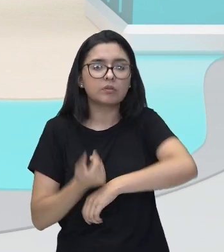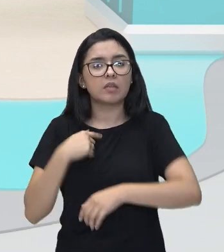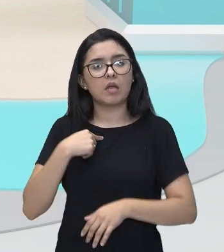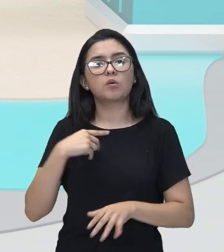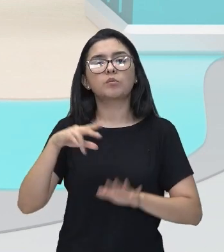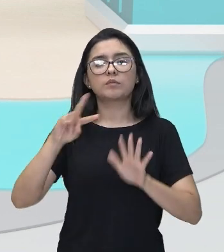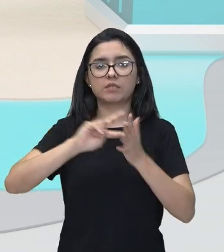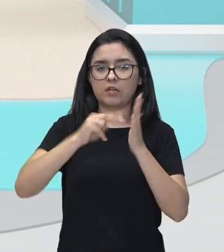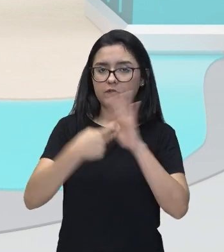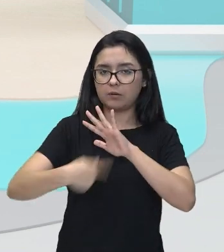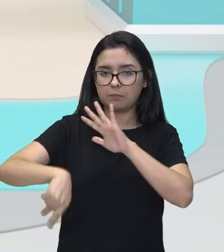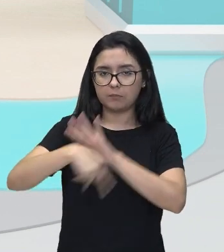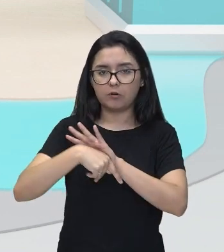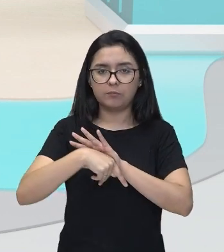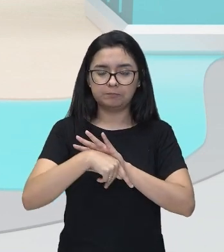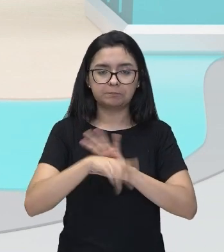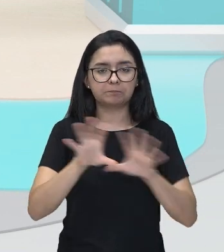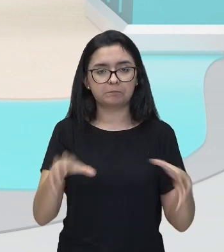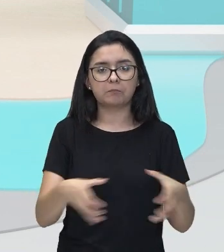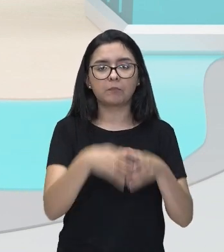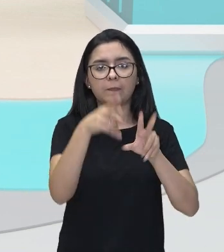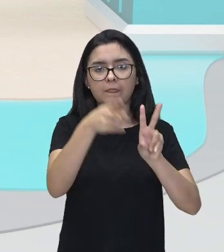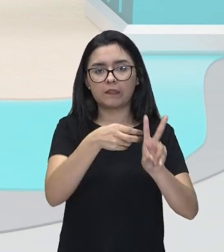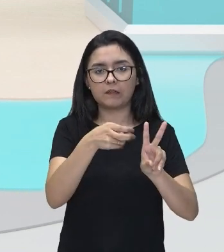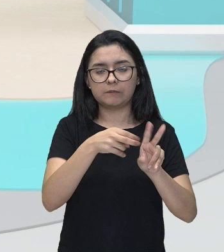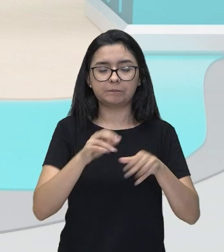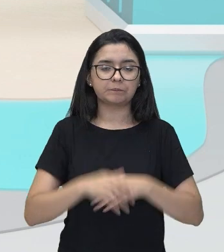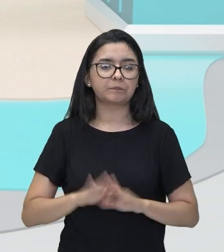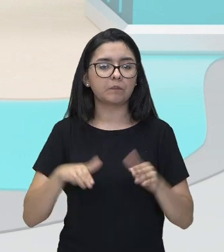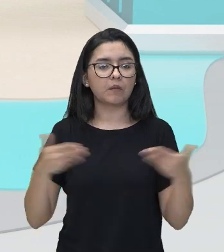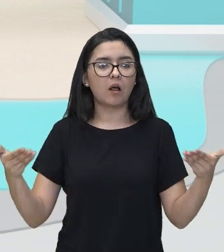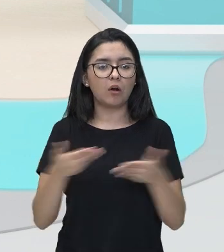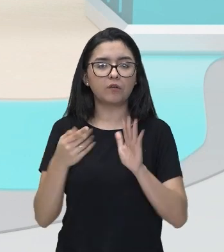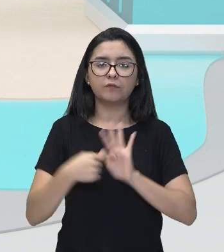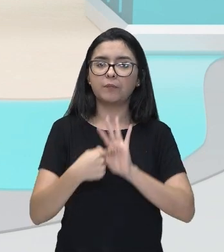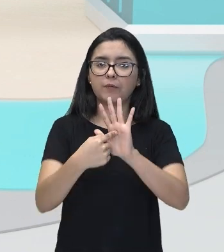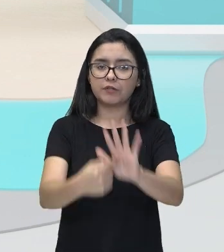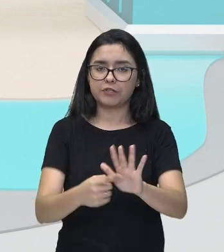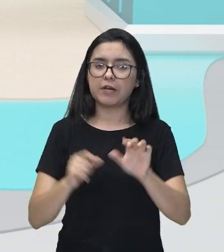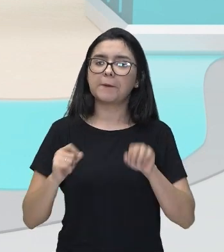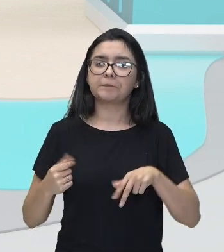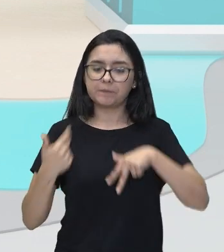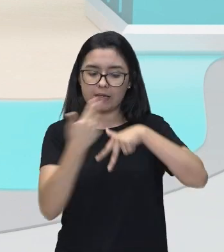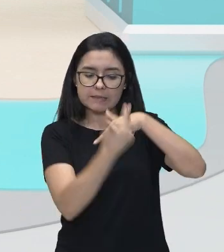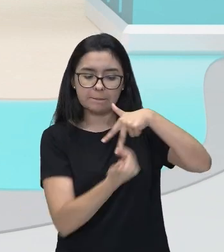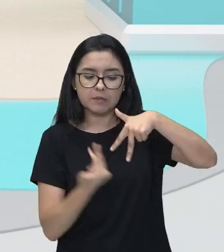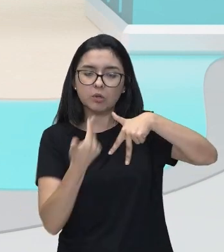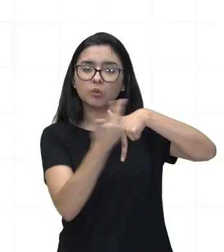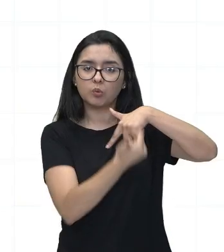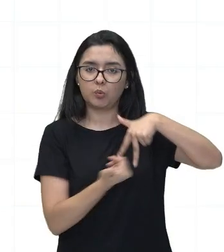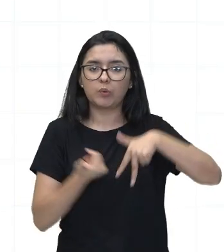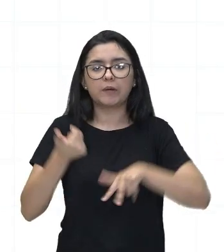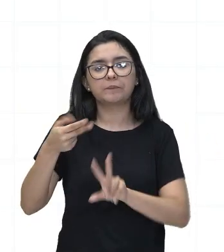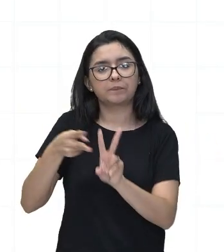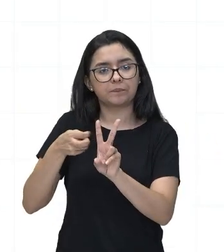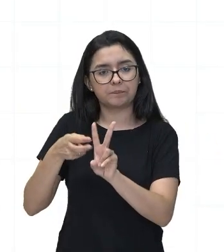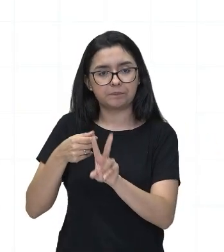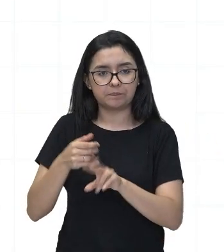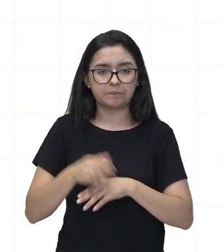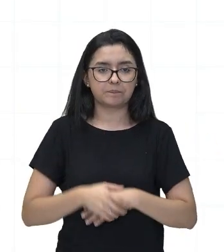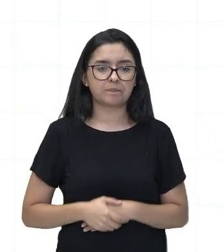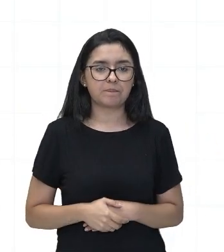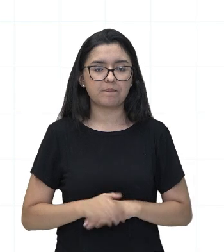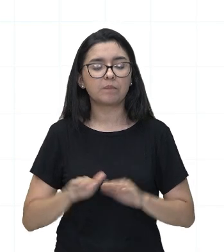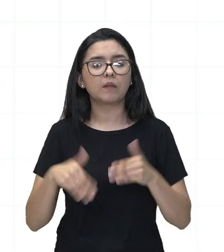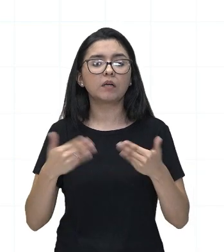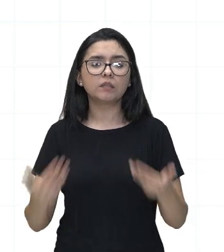próprio. E vamos agora mostrar um pouco dessa pintura corporal indígena. Vamos ver.